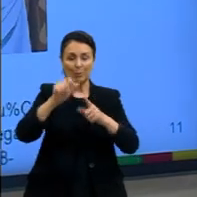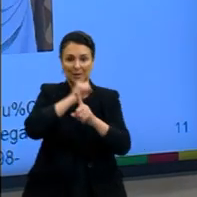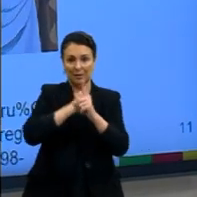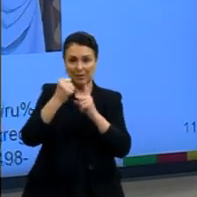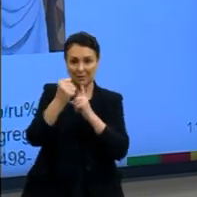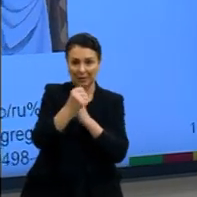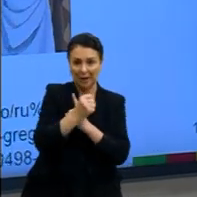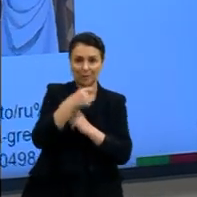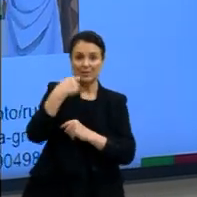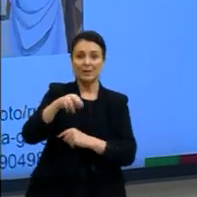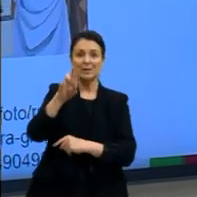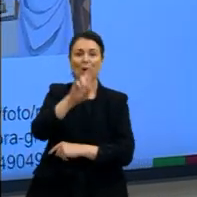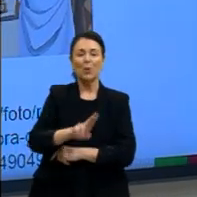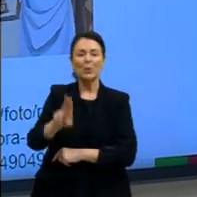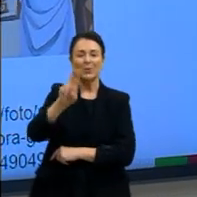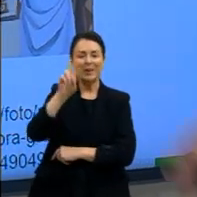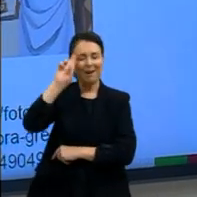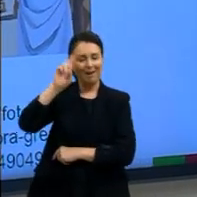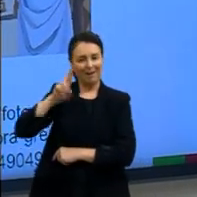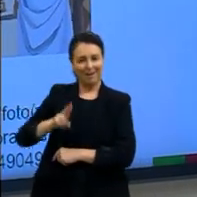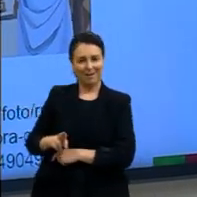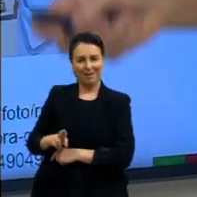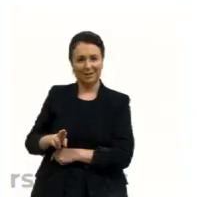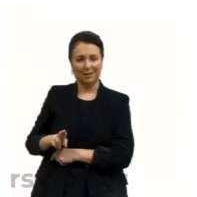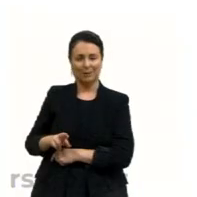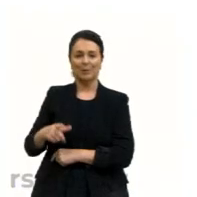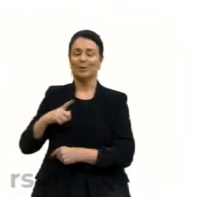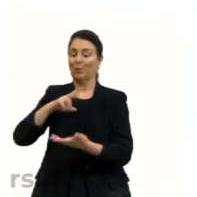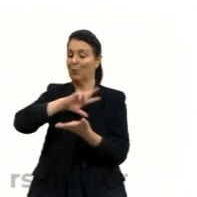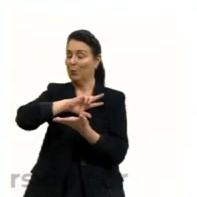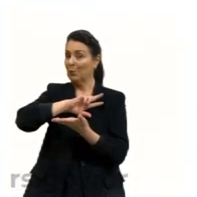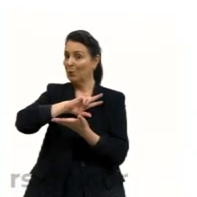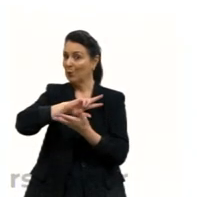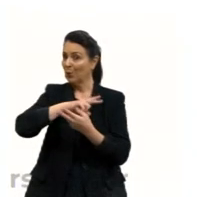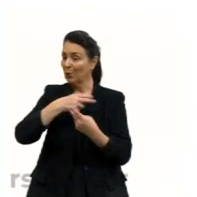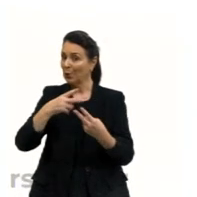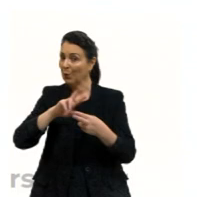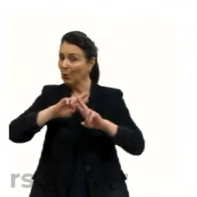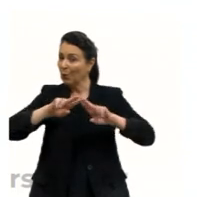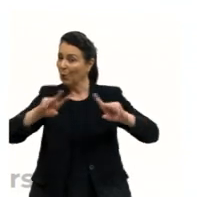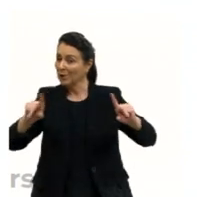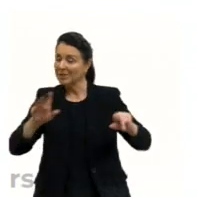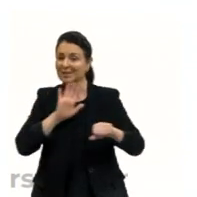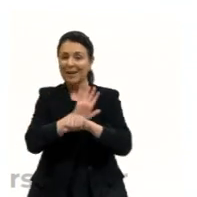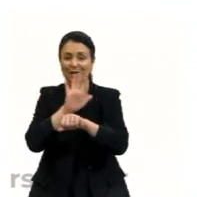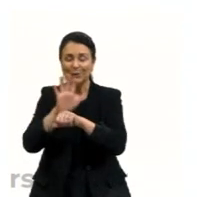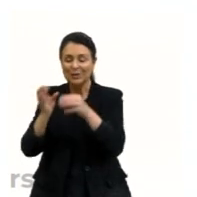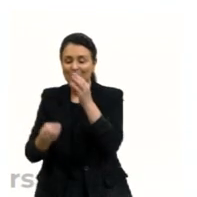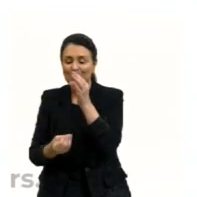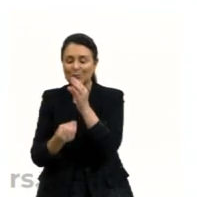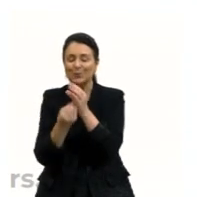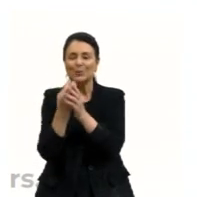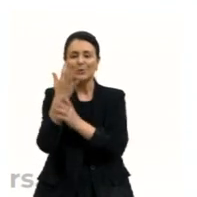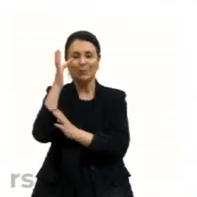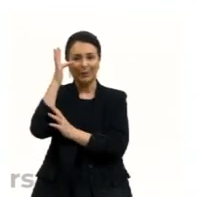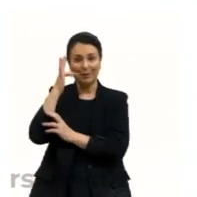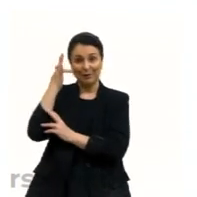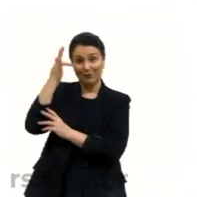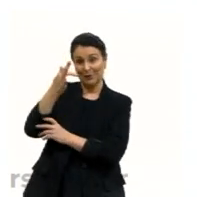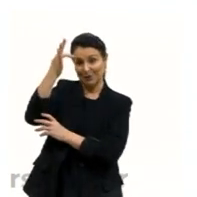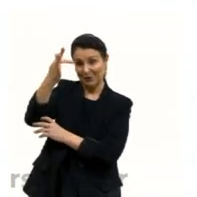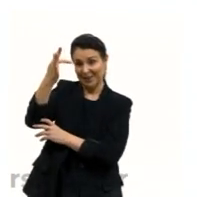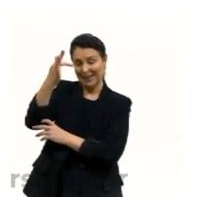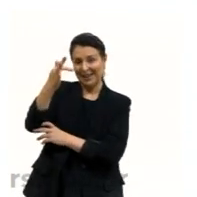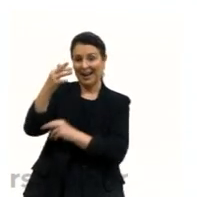é precisa e sim gradeamento então aí são fatores que ajudaram o surgimento da filosofia na Grécia